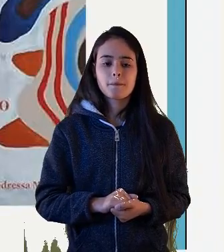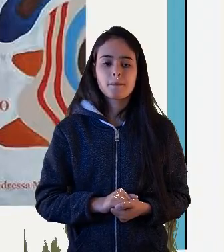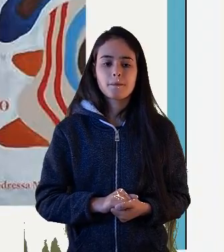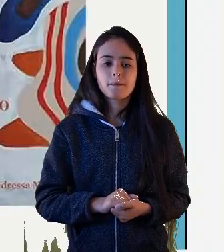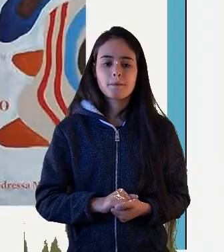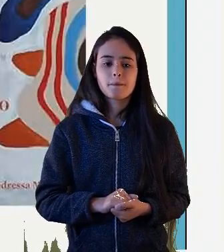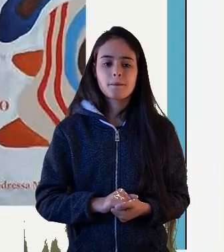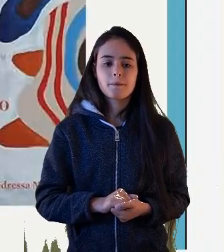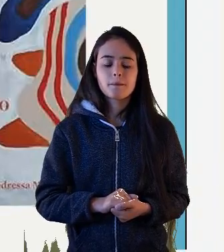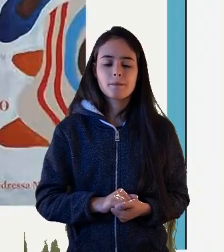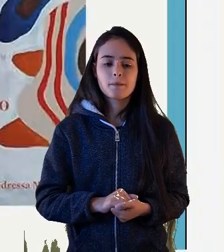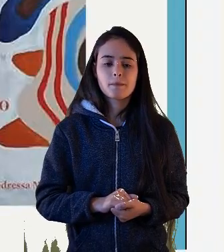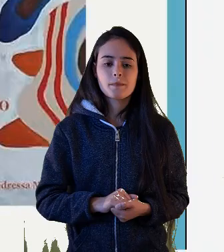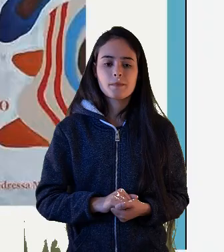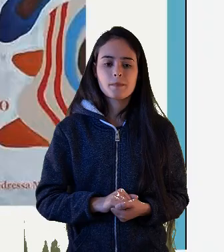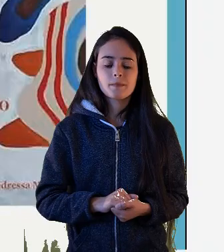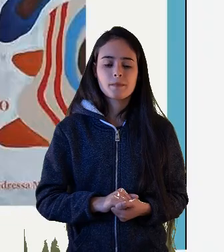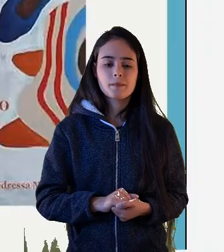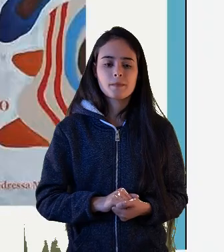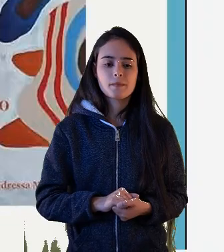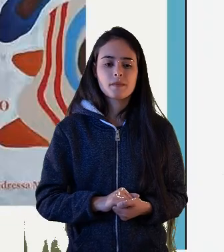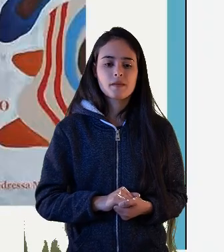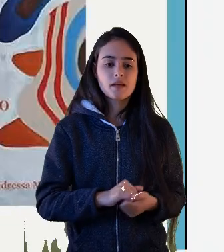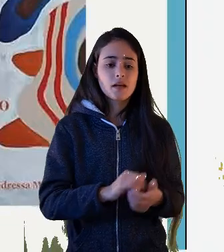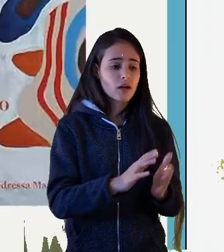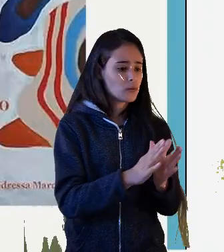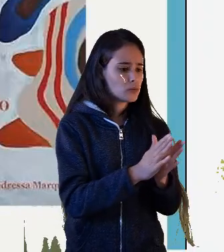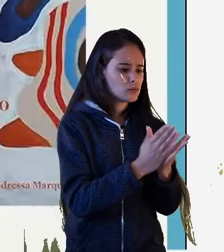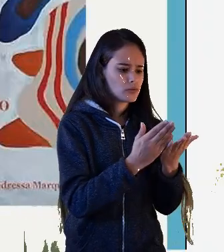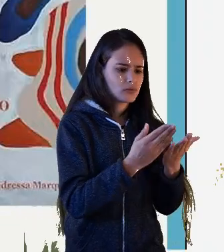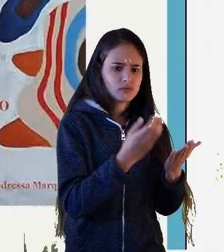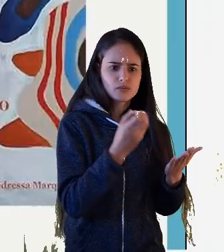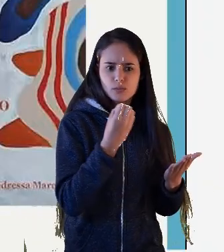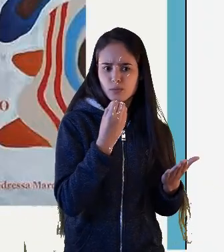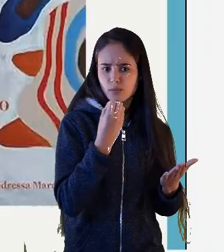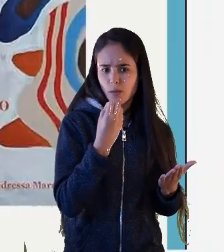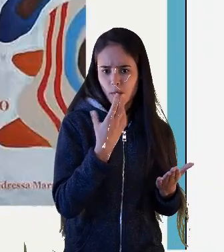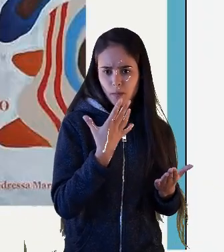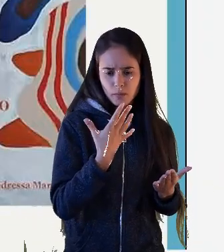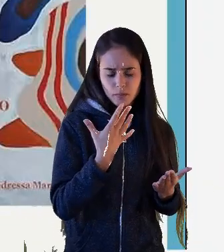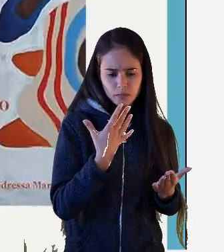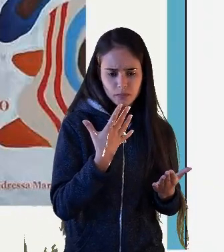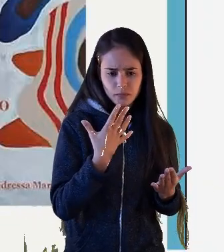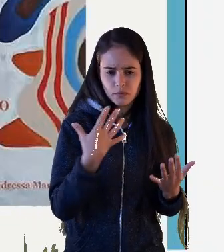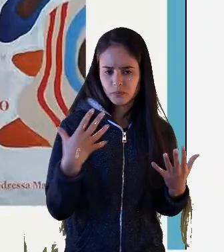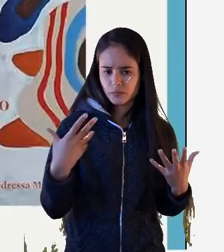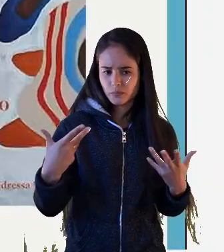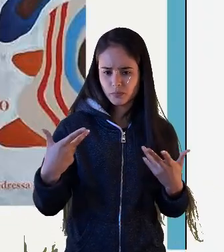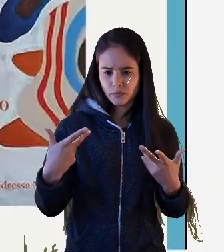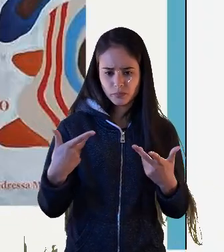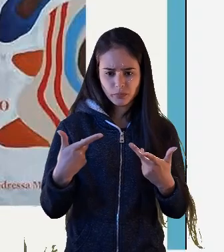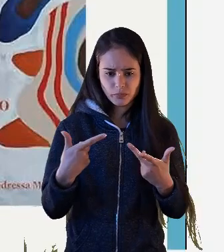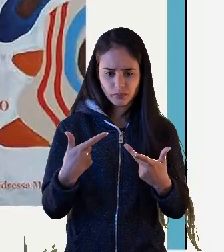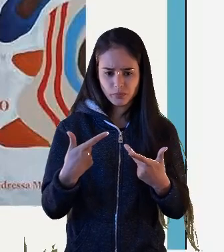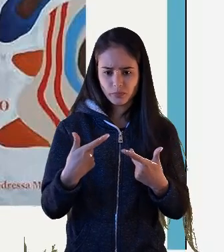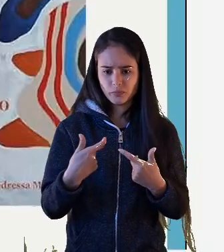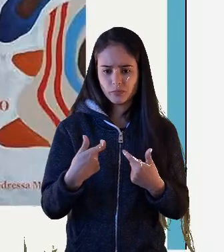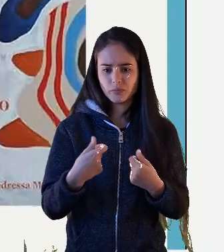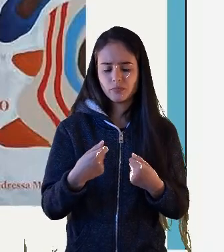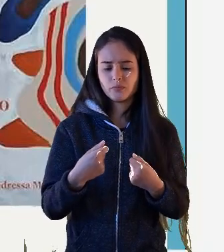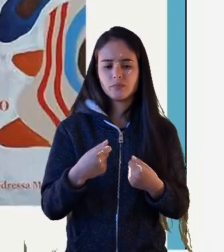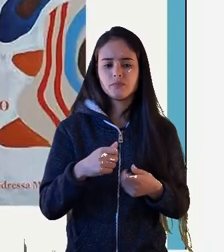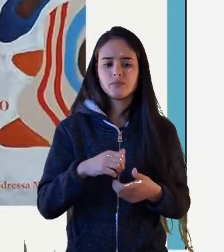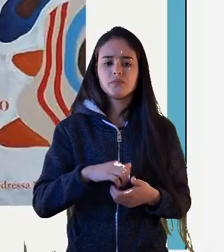aluno. Fico muito feliz. Além dele, Torto Arado, também eu tenho lá um para cada aluno, no ensino médio, né? Que eu trabalho. E esse é o mais